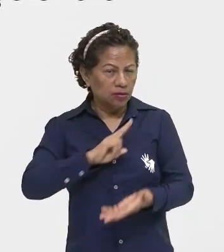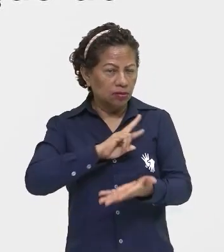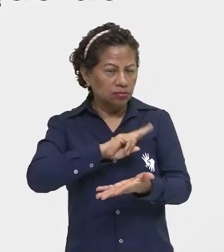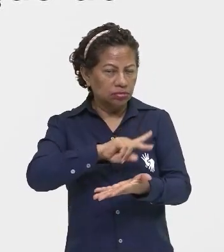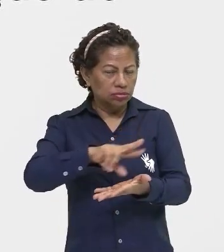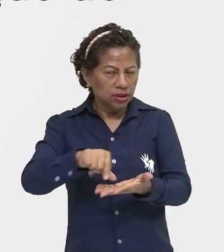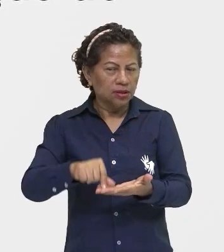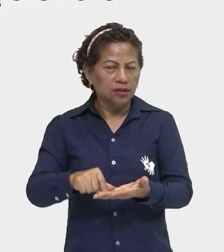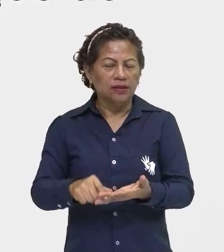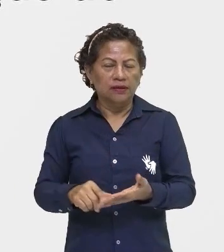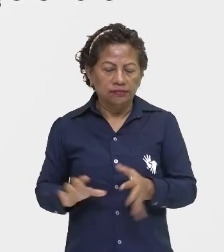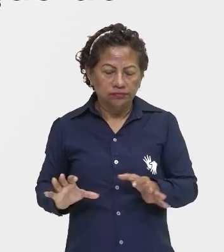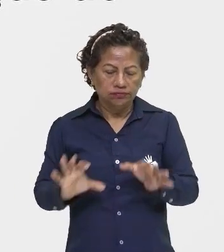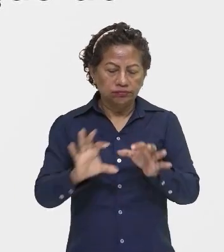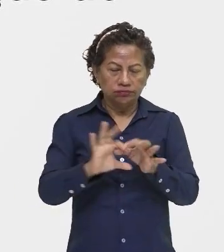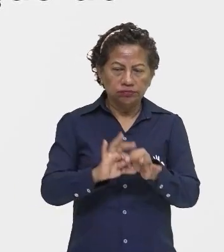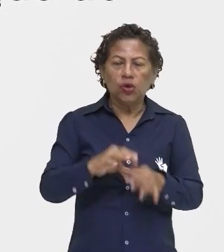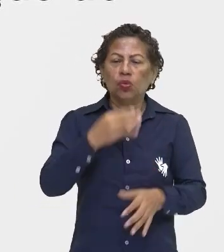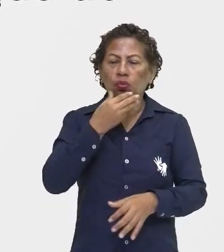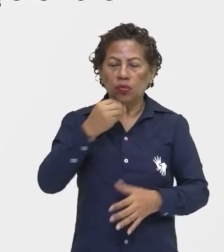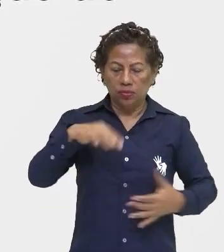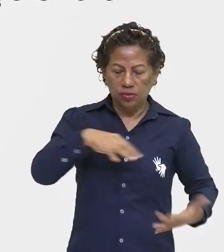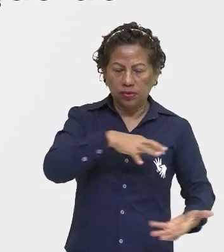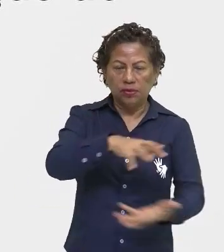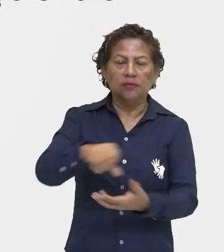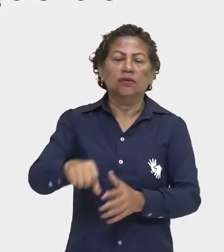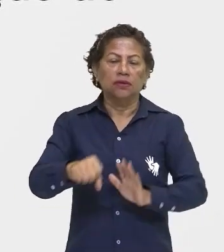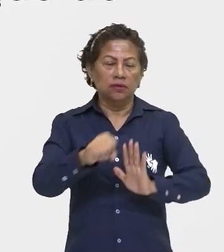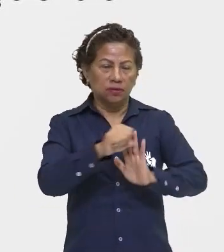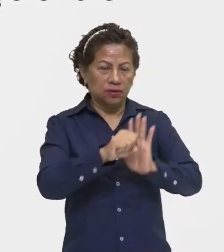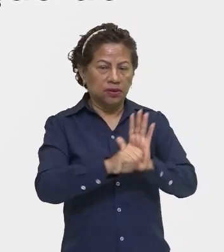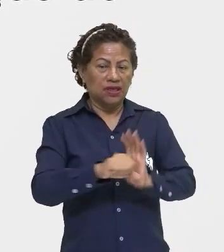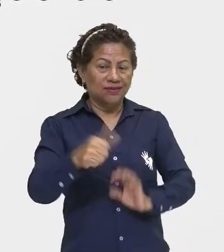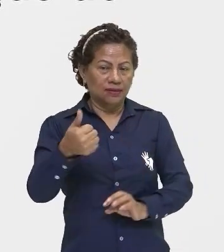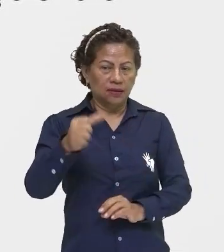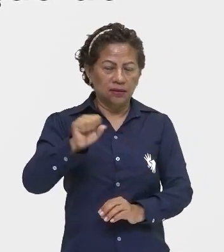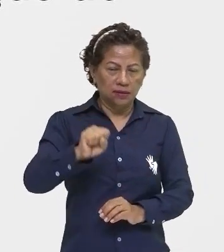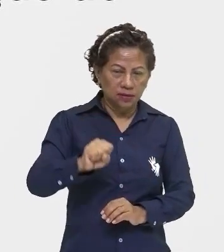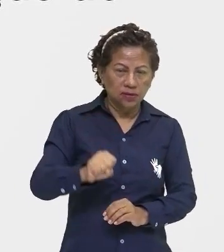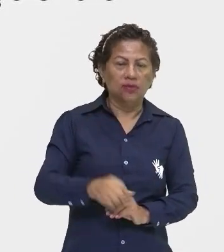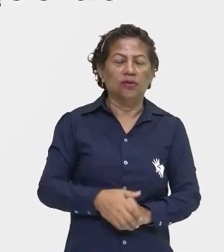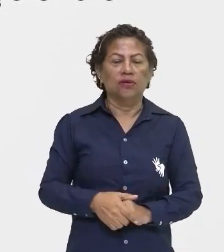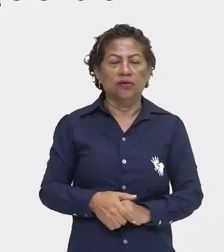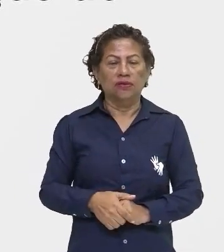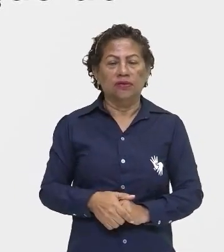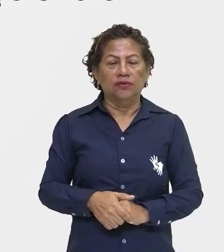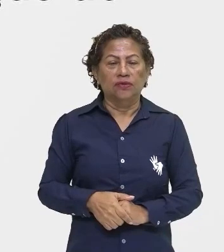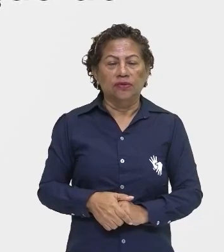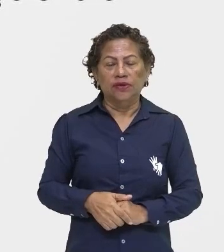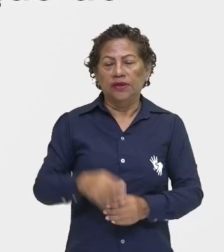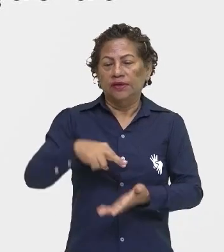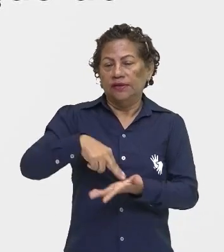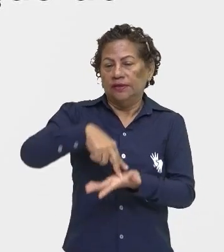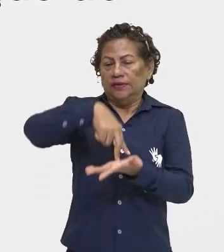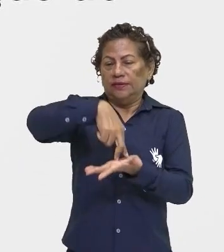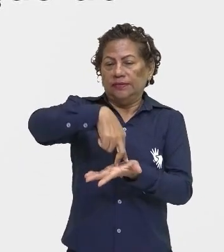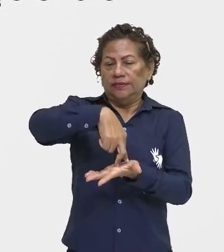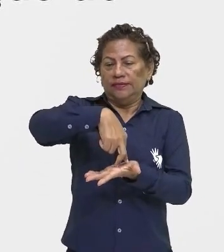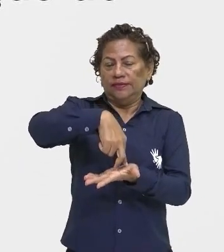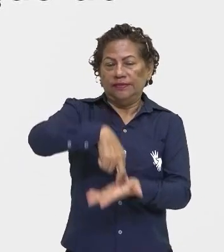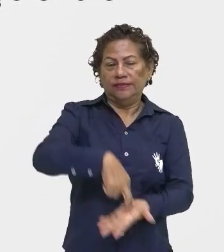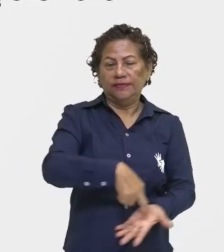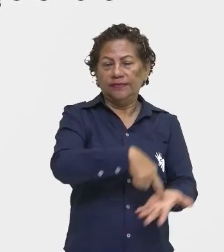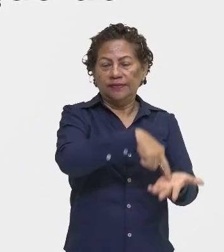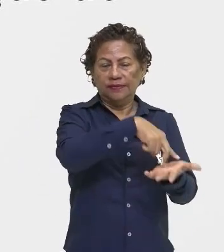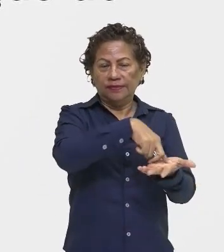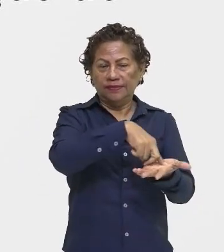homem e o mundo. É nessa época, no século XVIII, que os bailarinos começam a usar sapatilhas, completando